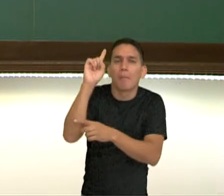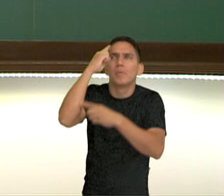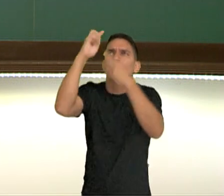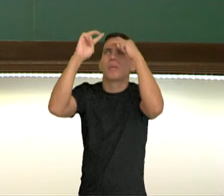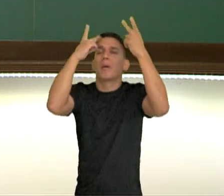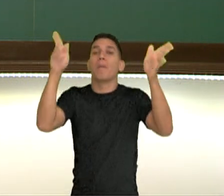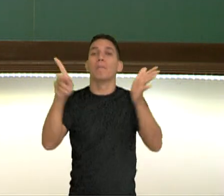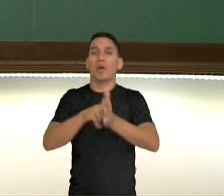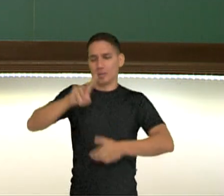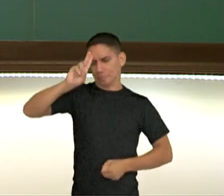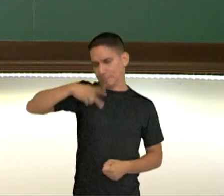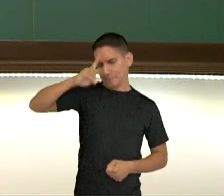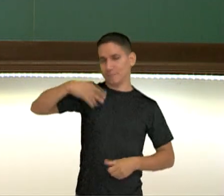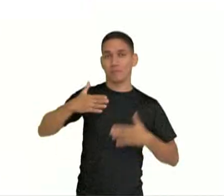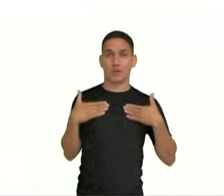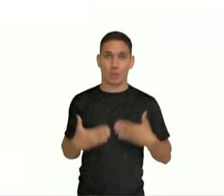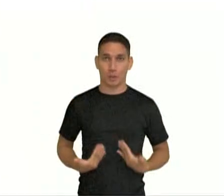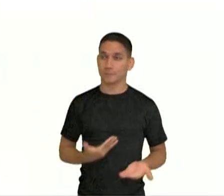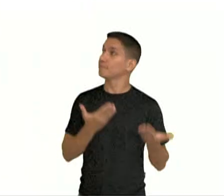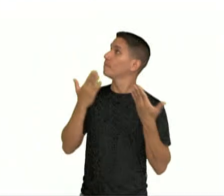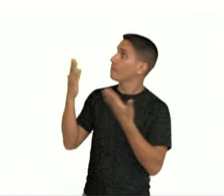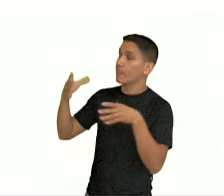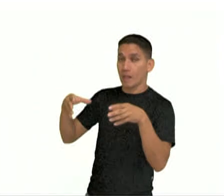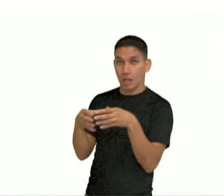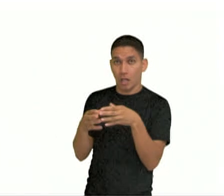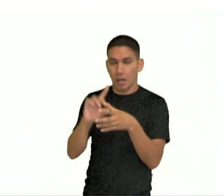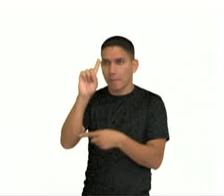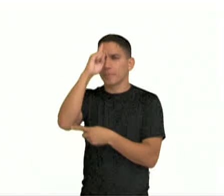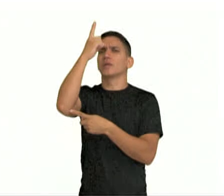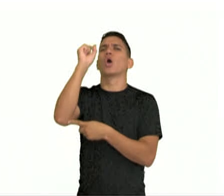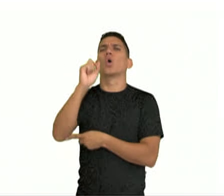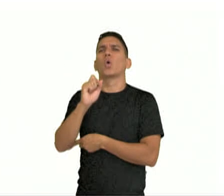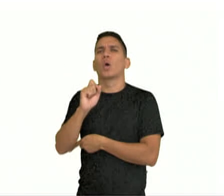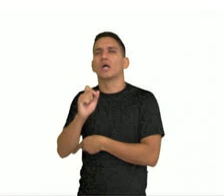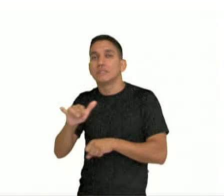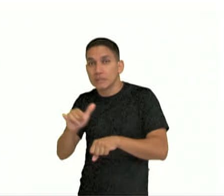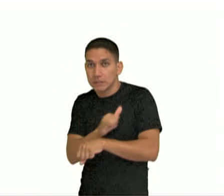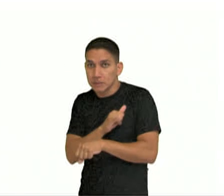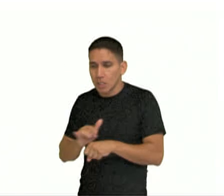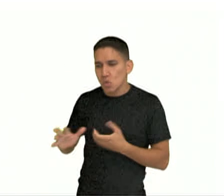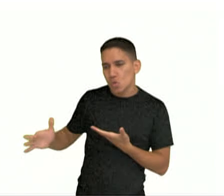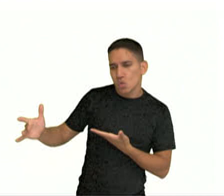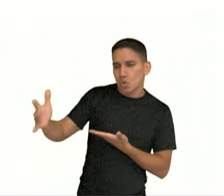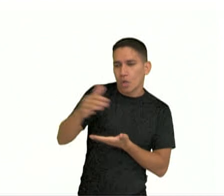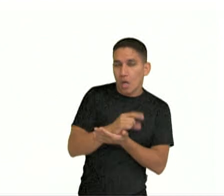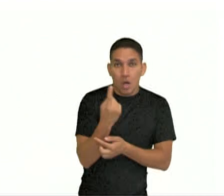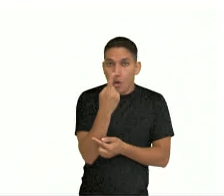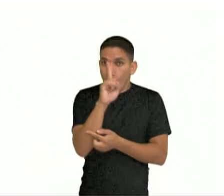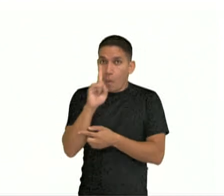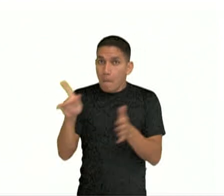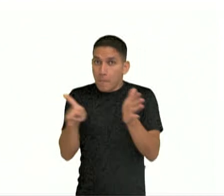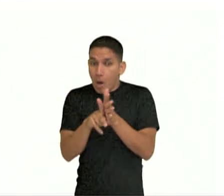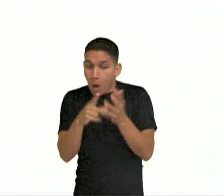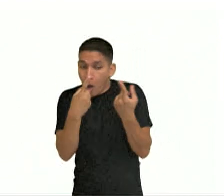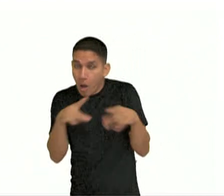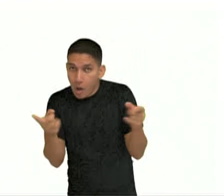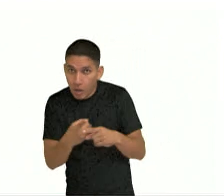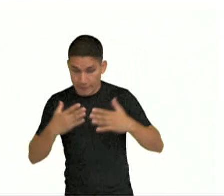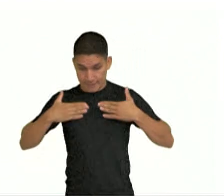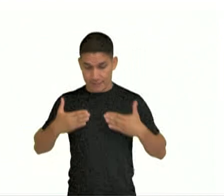o corpo o batuque desenvolveu uma abordagem única da música corporal com composições